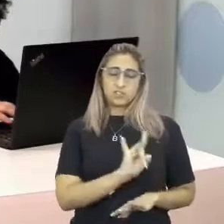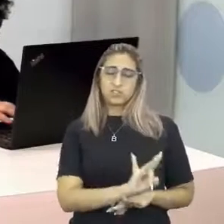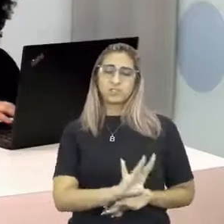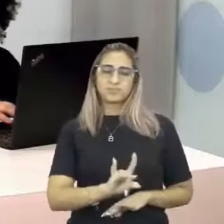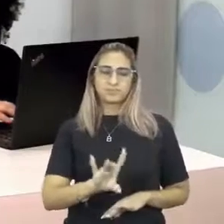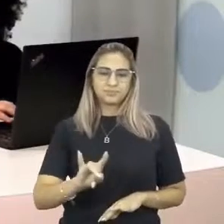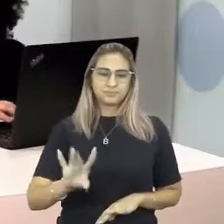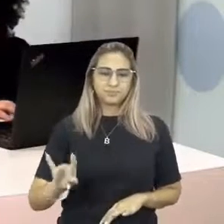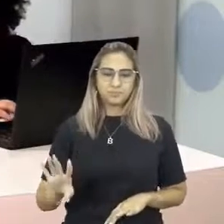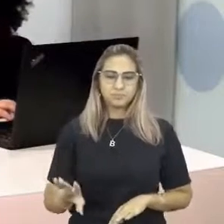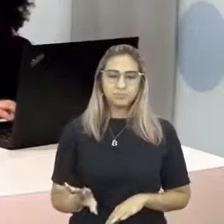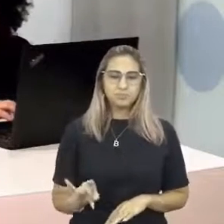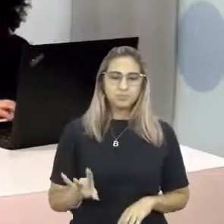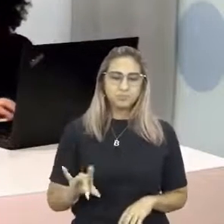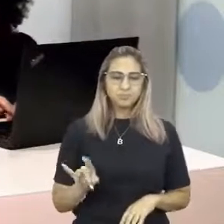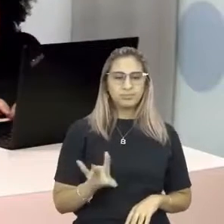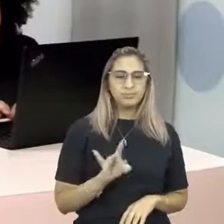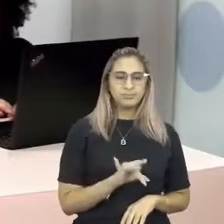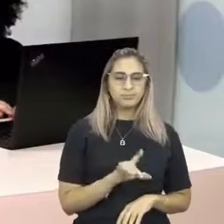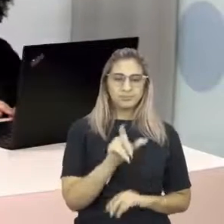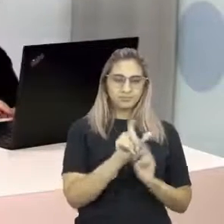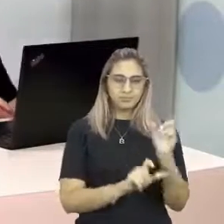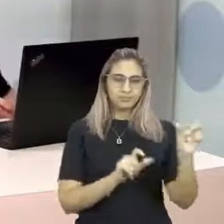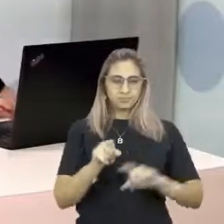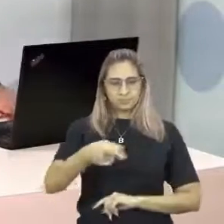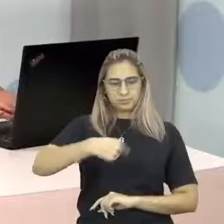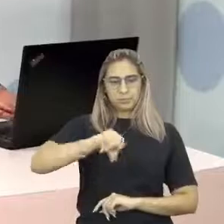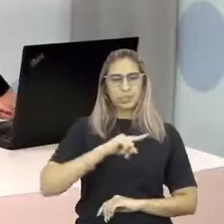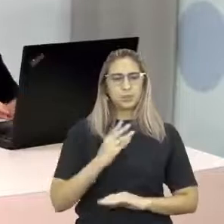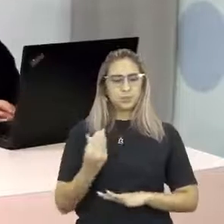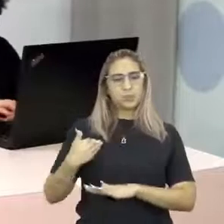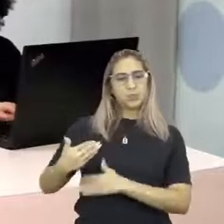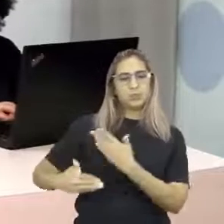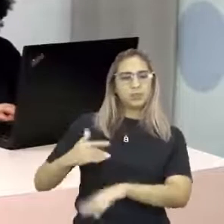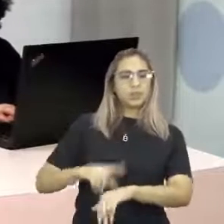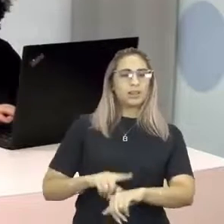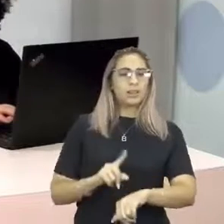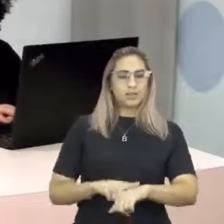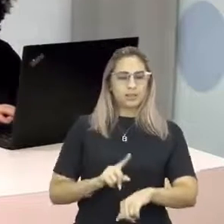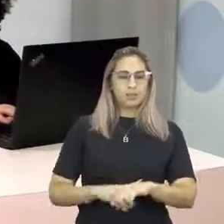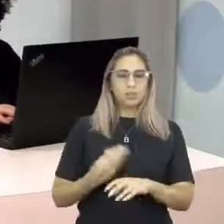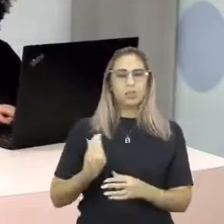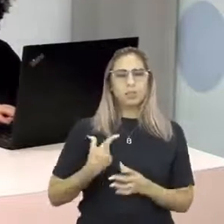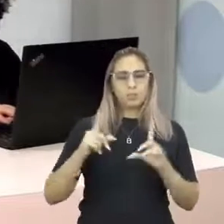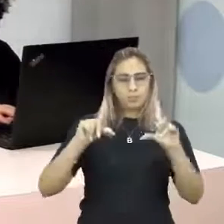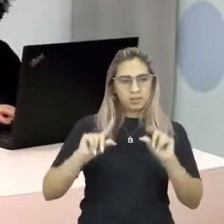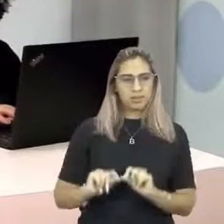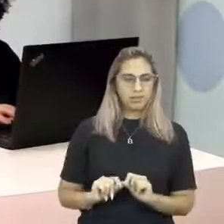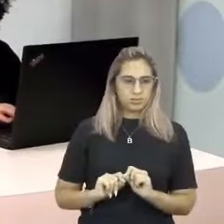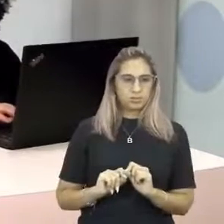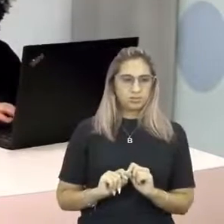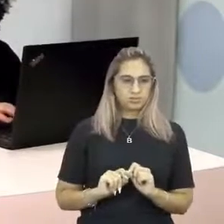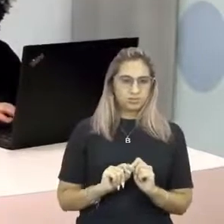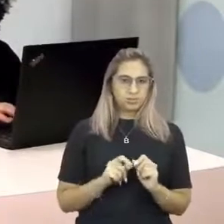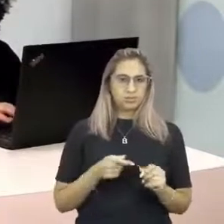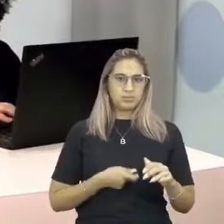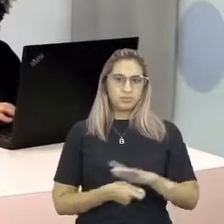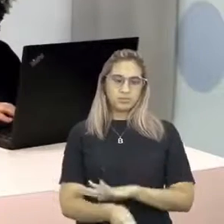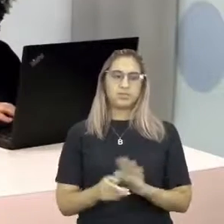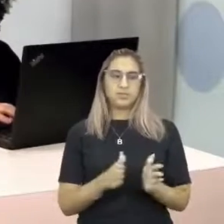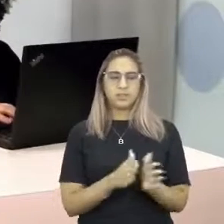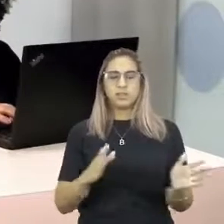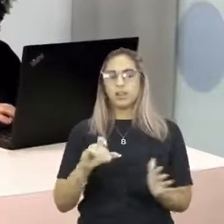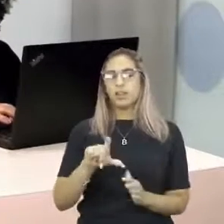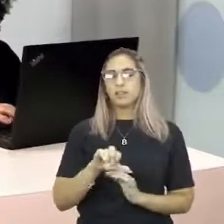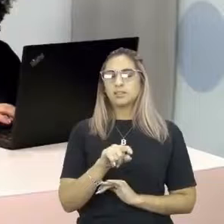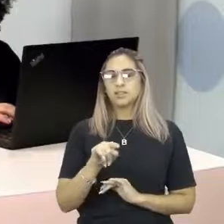cada perfil de docente, né? Tem docente que tem muito tempo de casa, tem docente que tem menos, então vai mexer um pouquinho ali com a classificação.